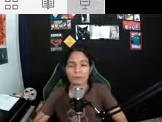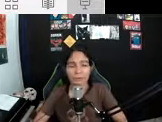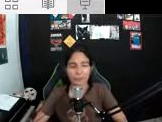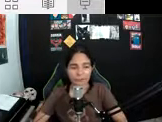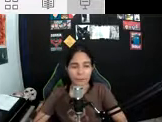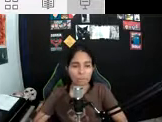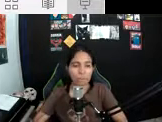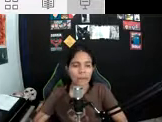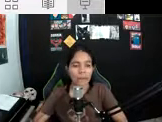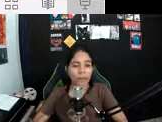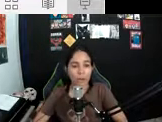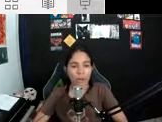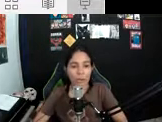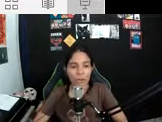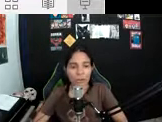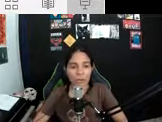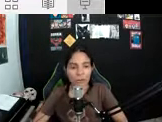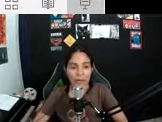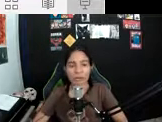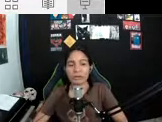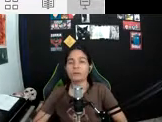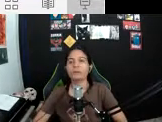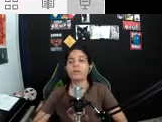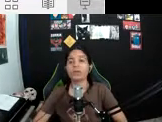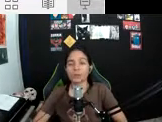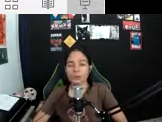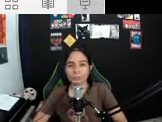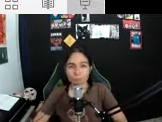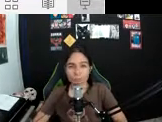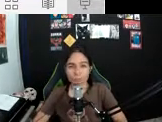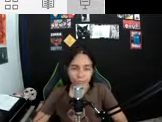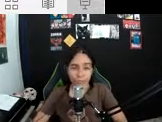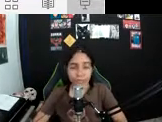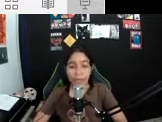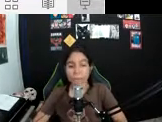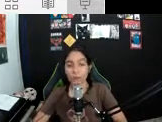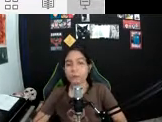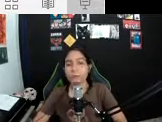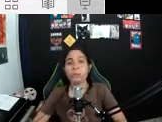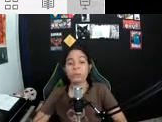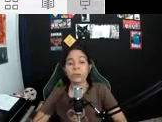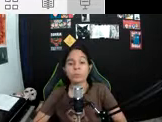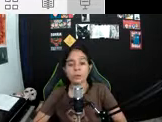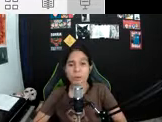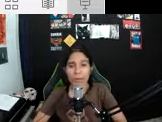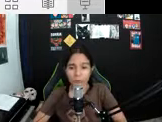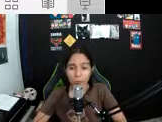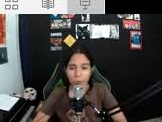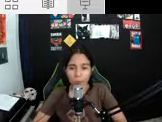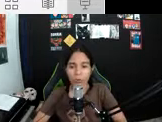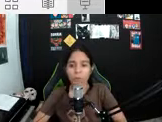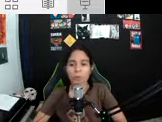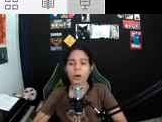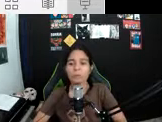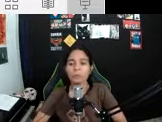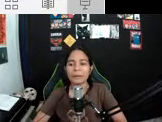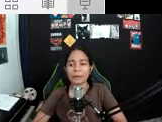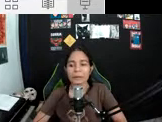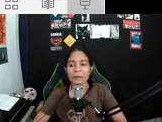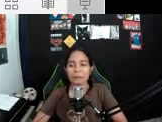vocês respeitando a vida. No artigo 28, é proibido provocar aborto